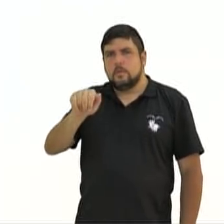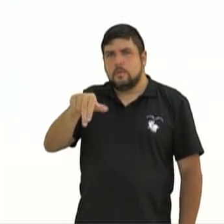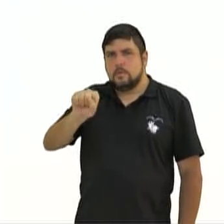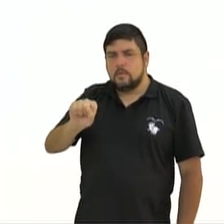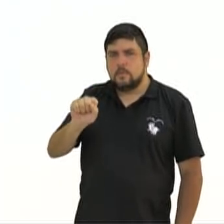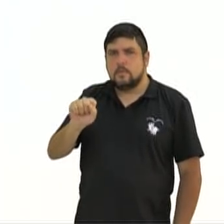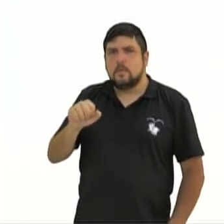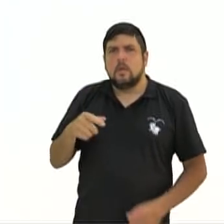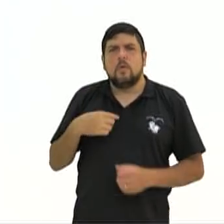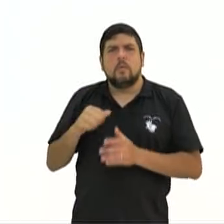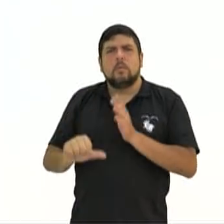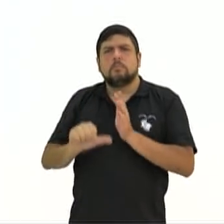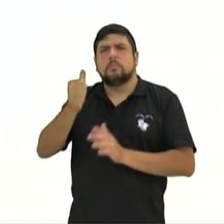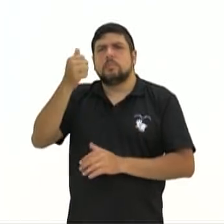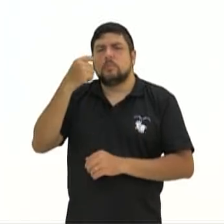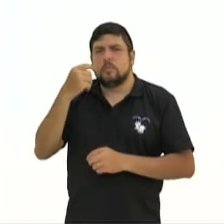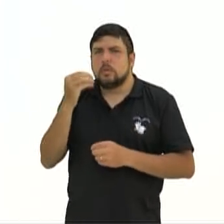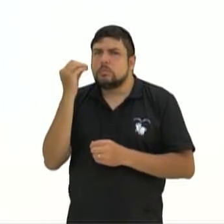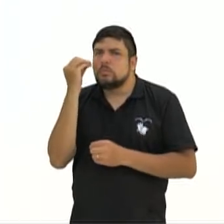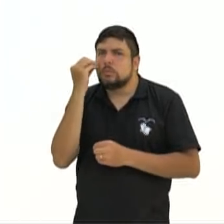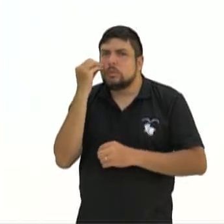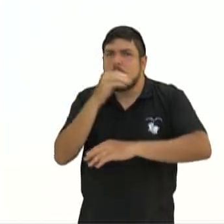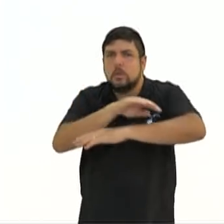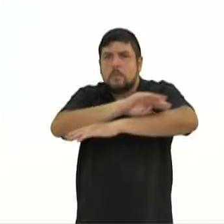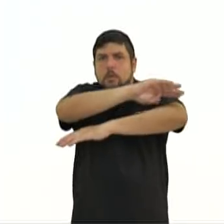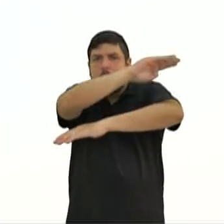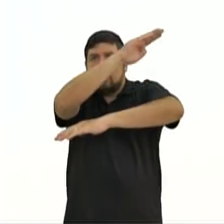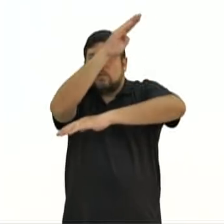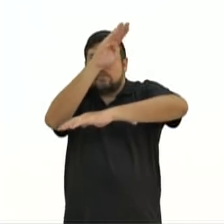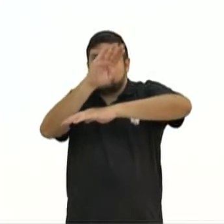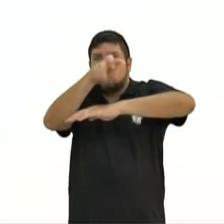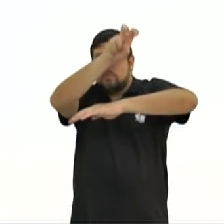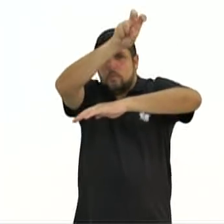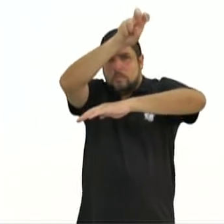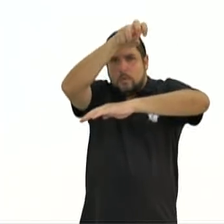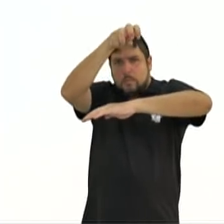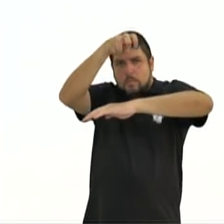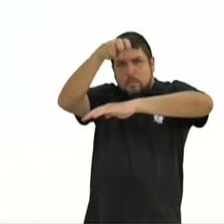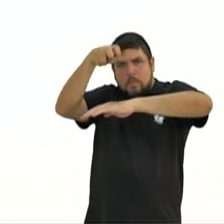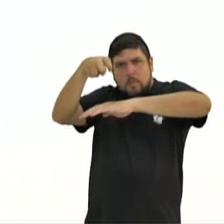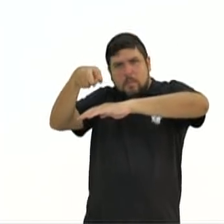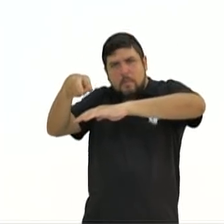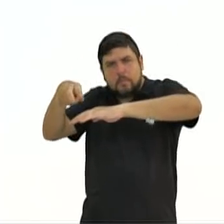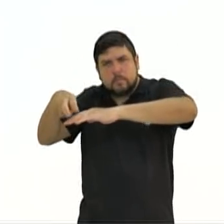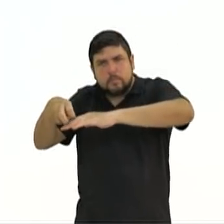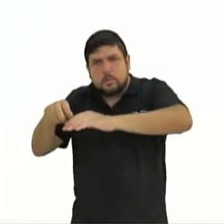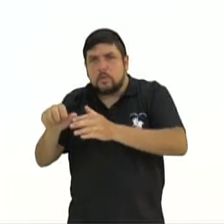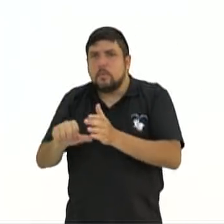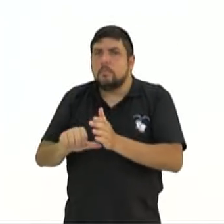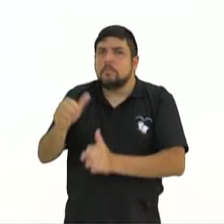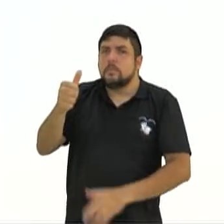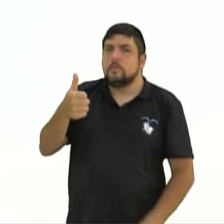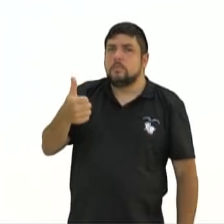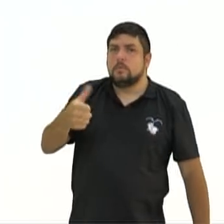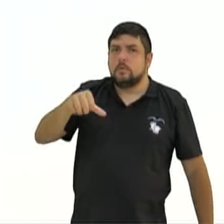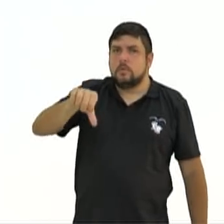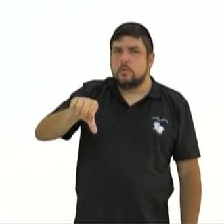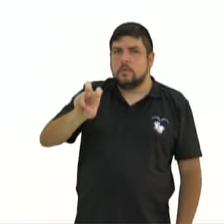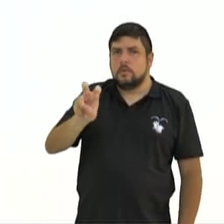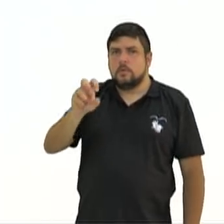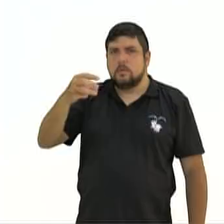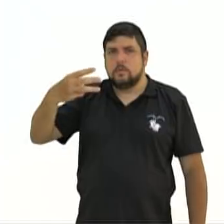na terra e descer colinas em 1953. Joe Breeze confeccionou daí